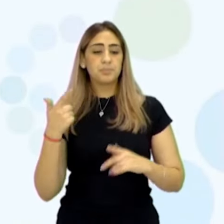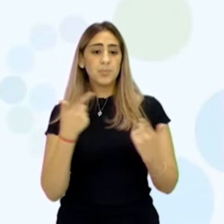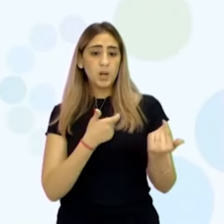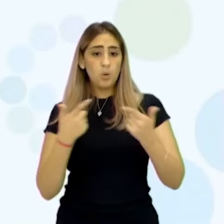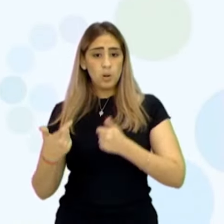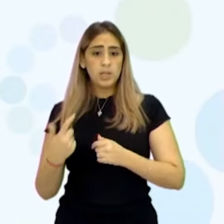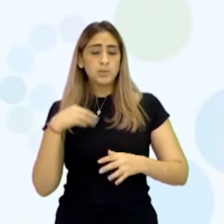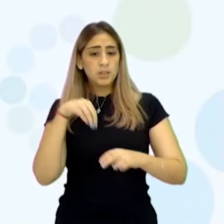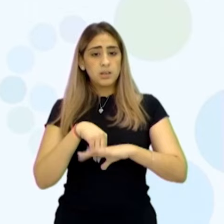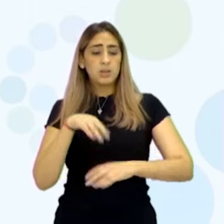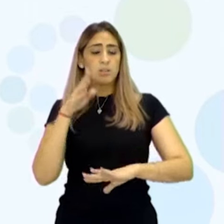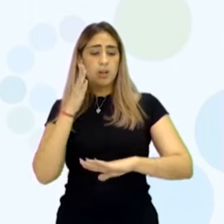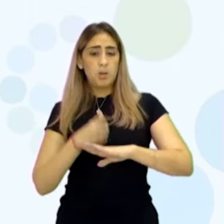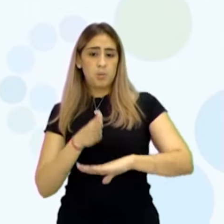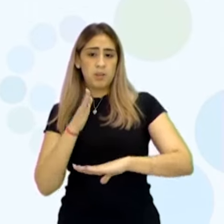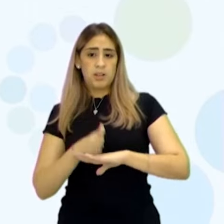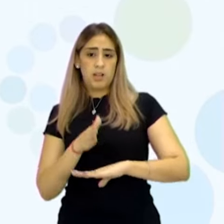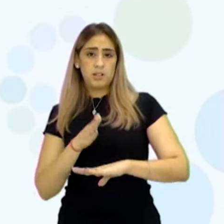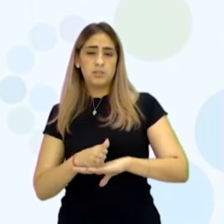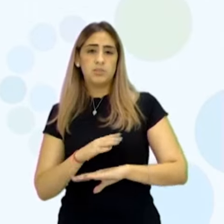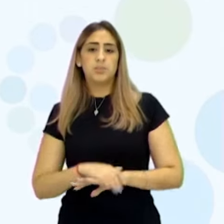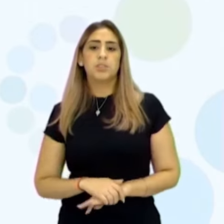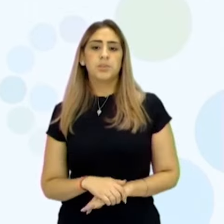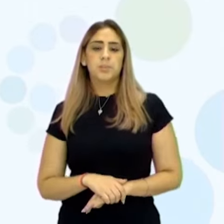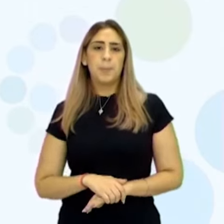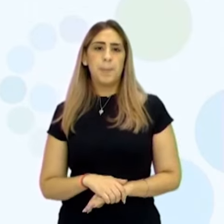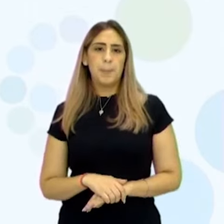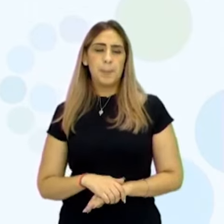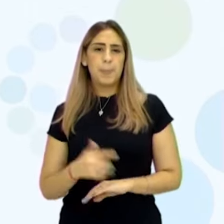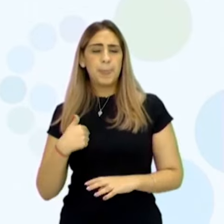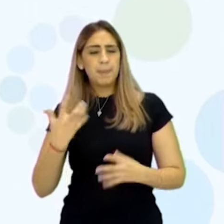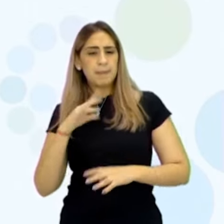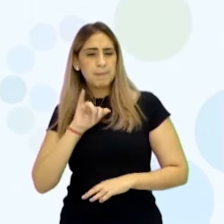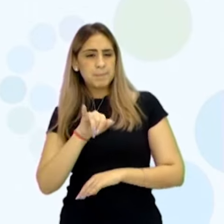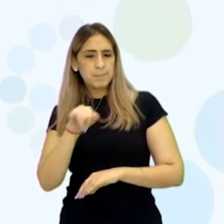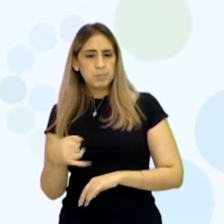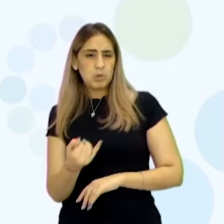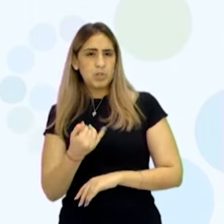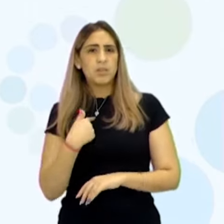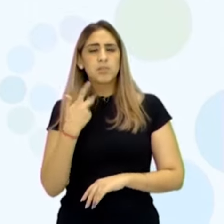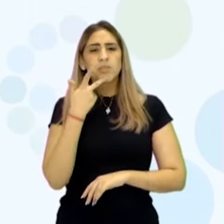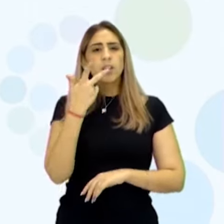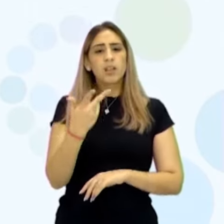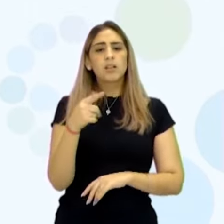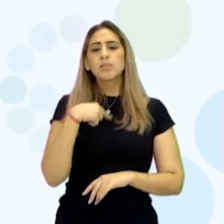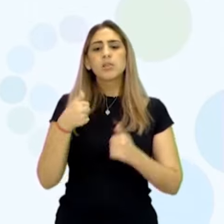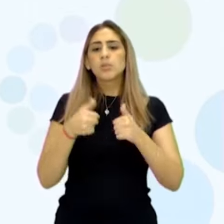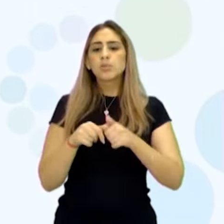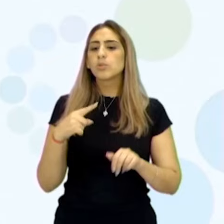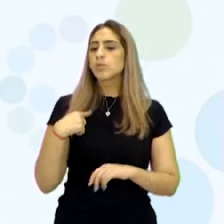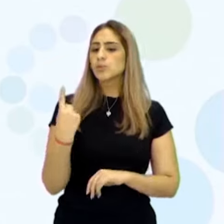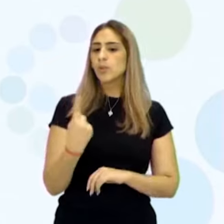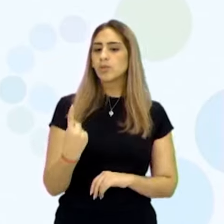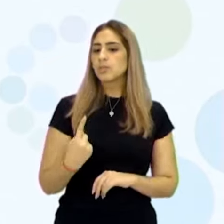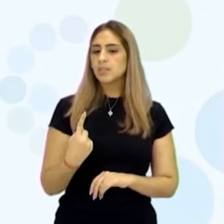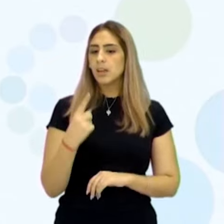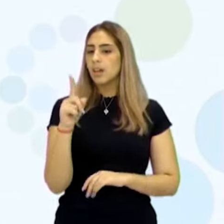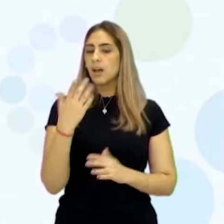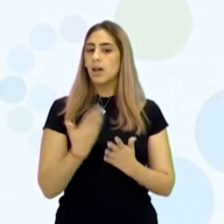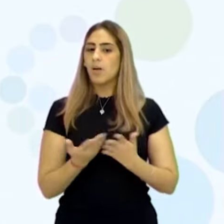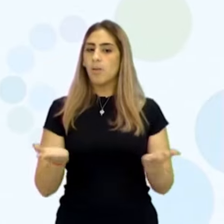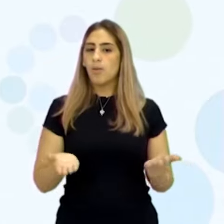Terrorismo na contemporaneidade. E aí eu quero aproveitar para dizer que não estou aqui sozinha nessa aula,